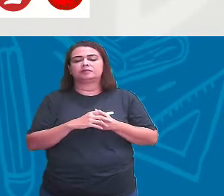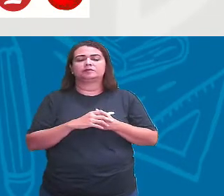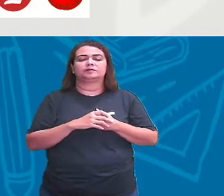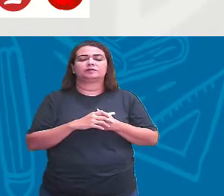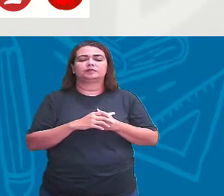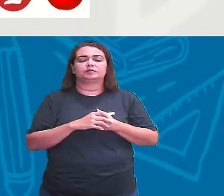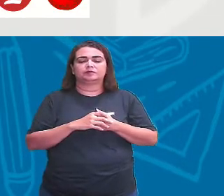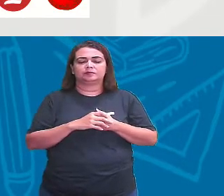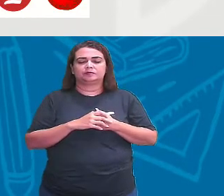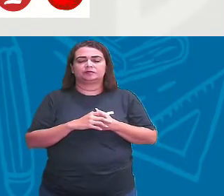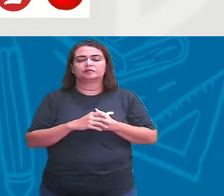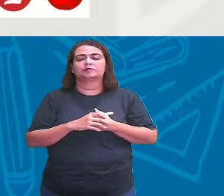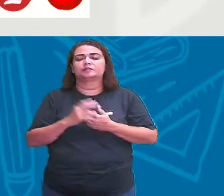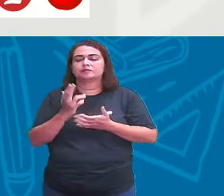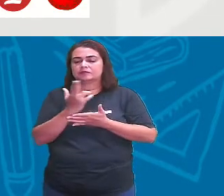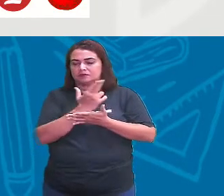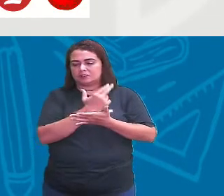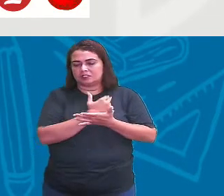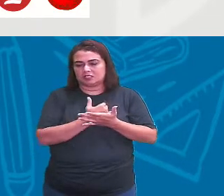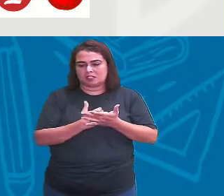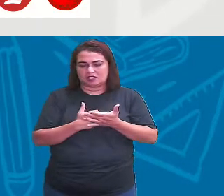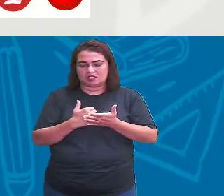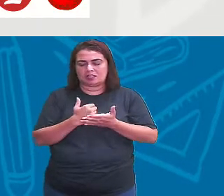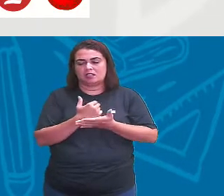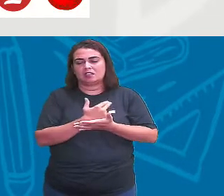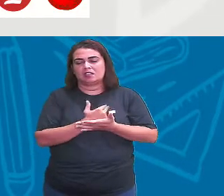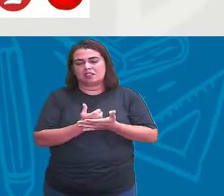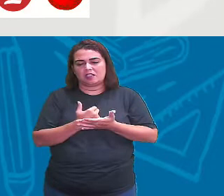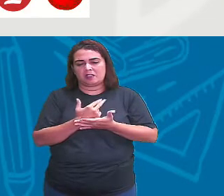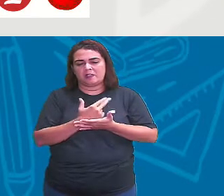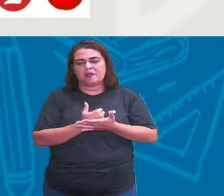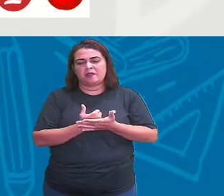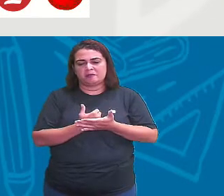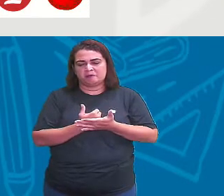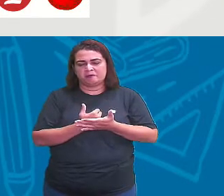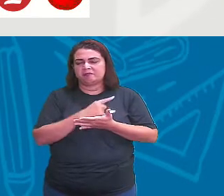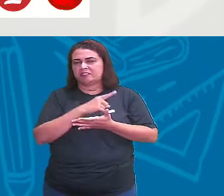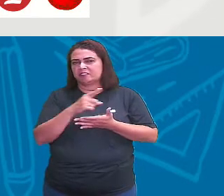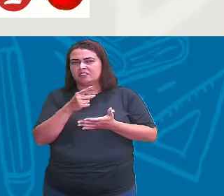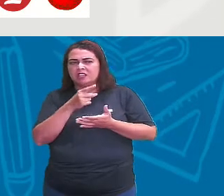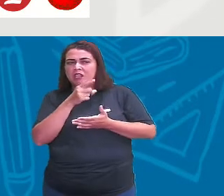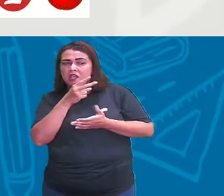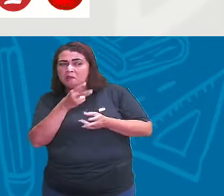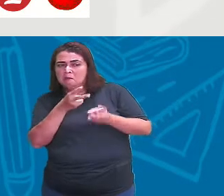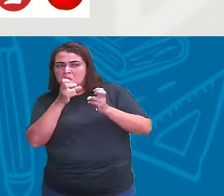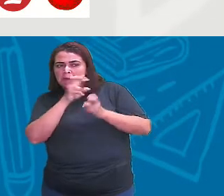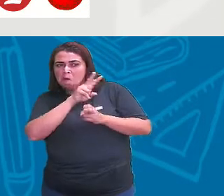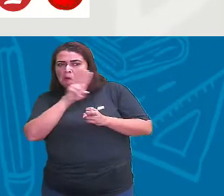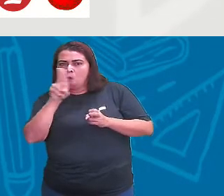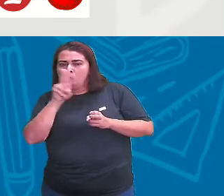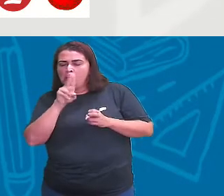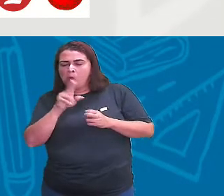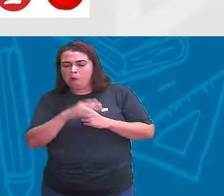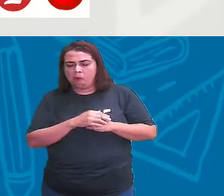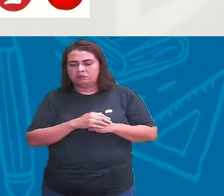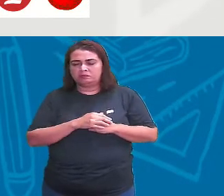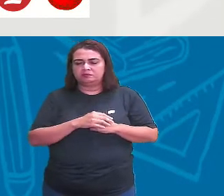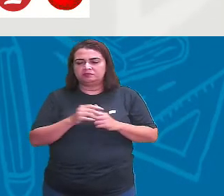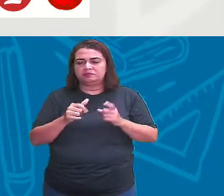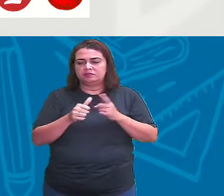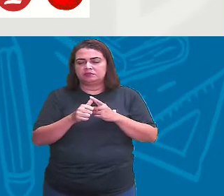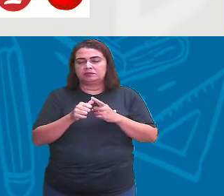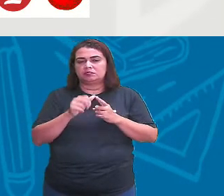caso são desenhos, mas aí os desenhos representam uma palavra, tá certo? Vamos lá. O primeiro desenho é